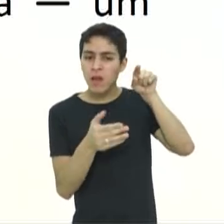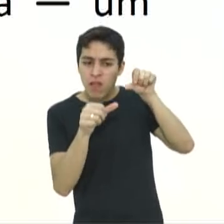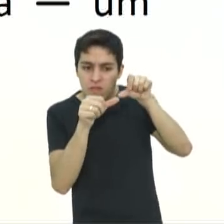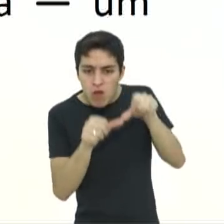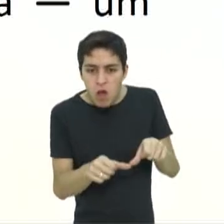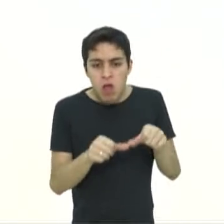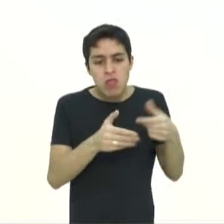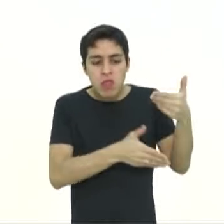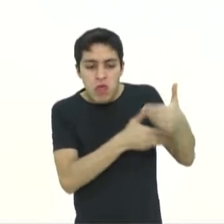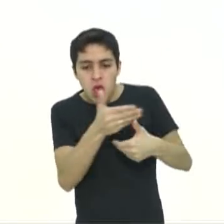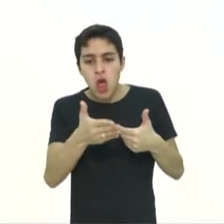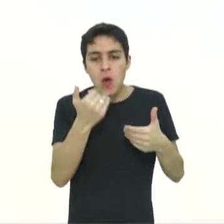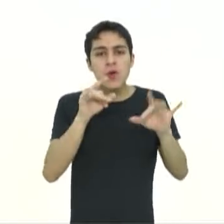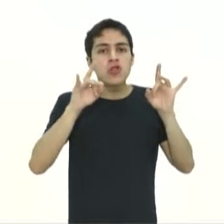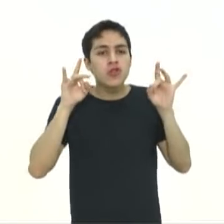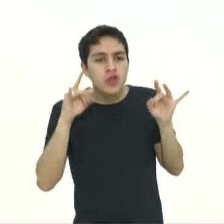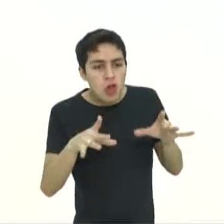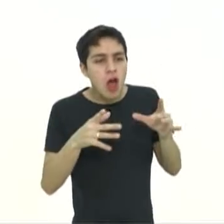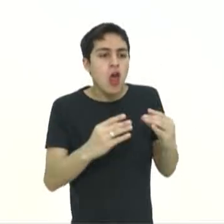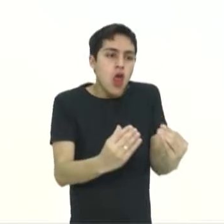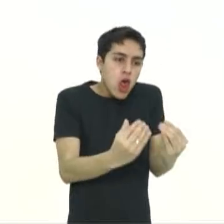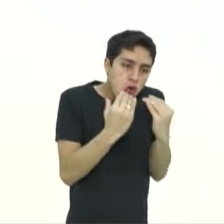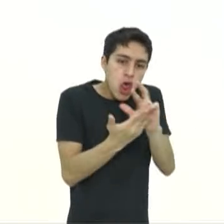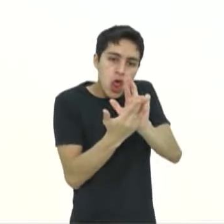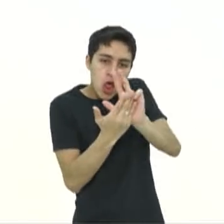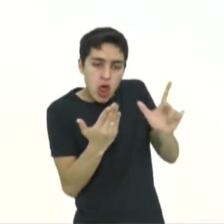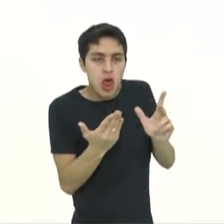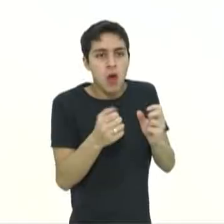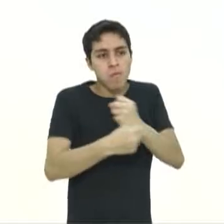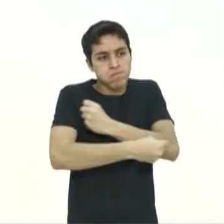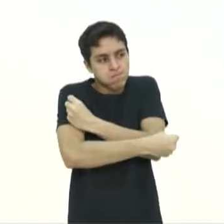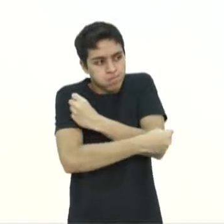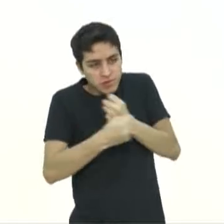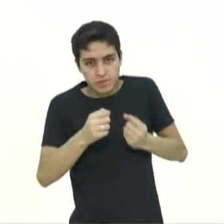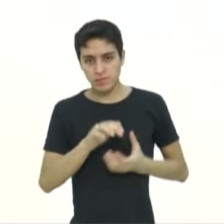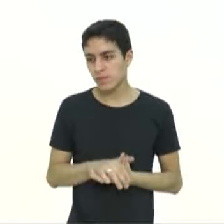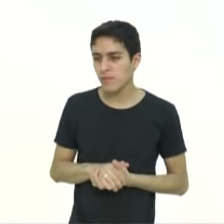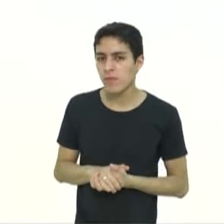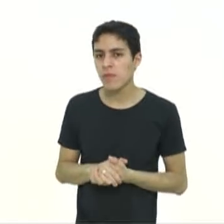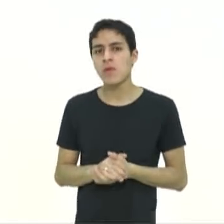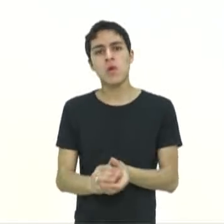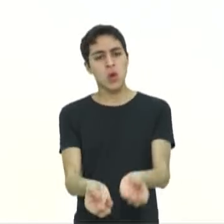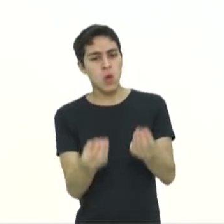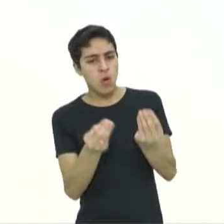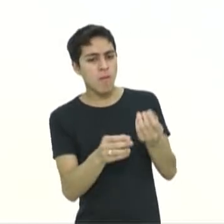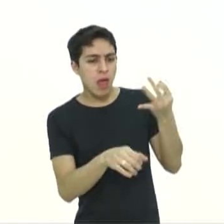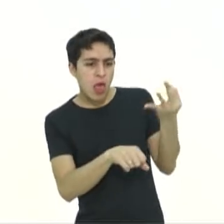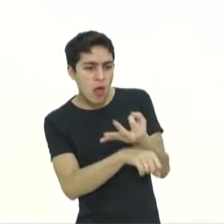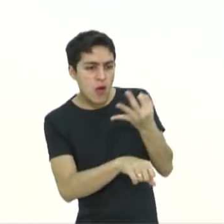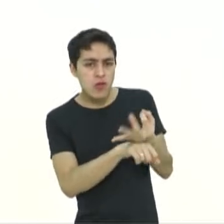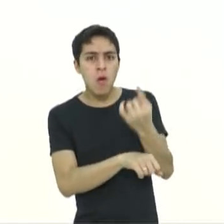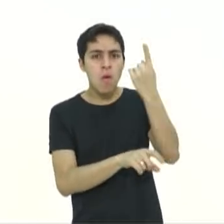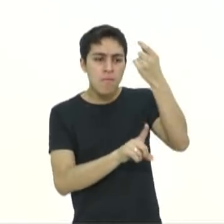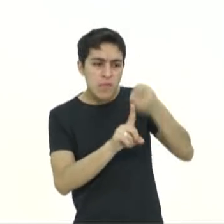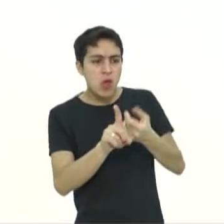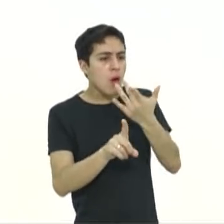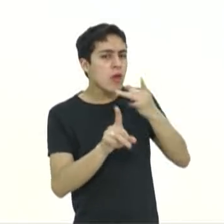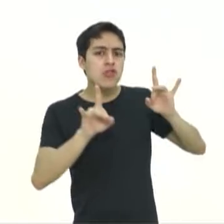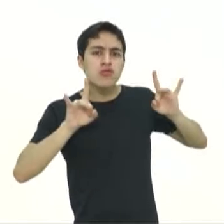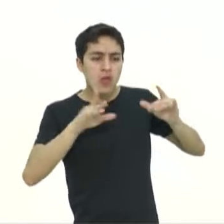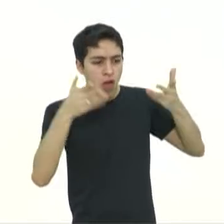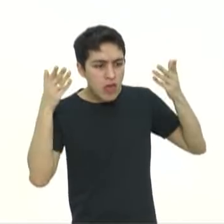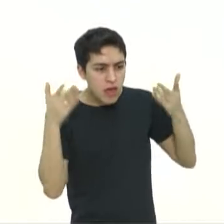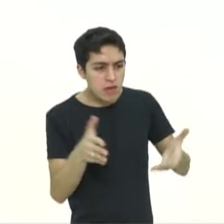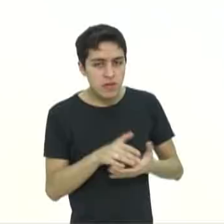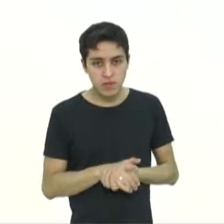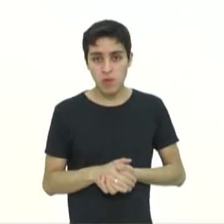6 quilos. E como é que ele aguentou 1 mês só comendo isso? Perguntou